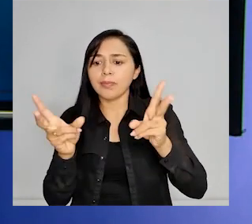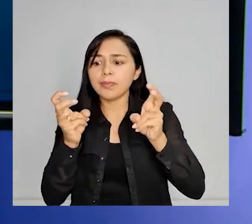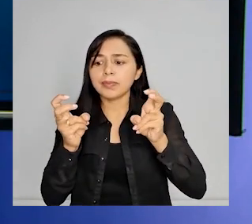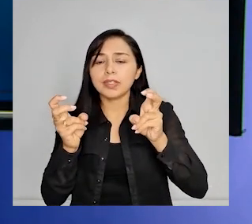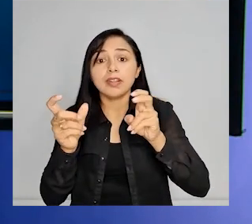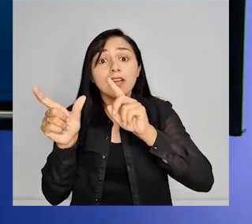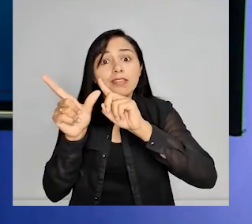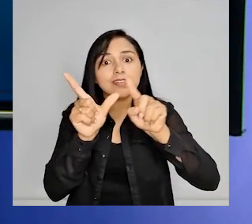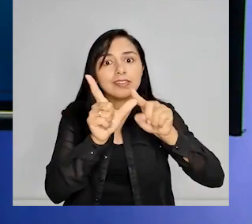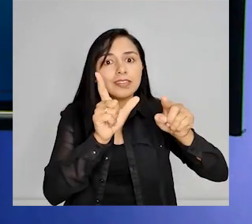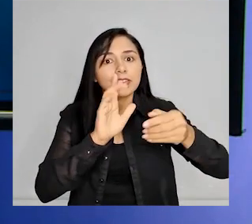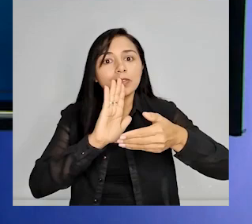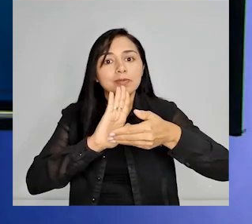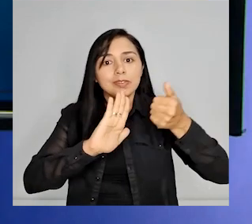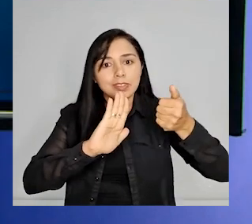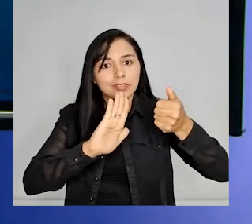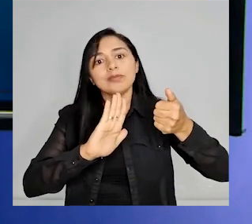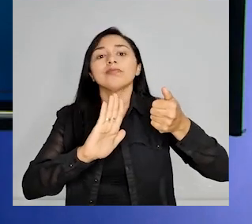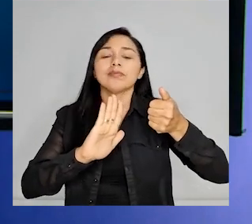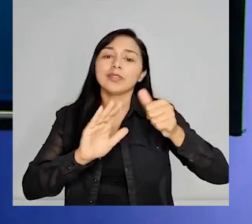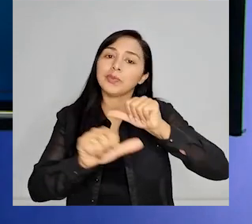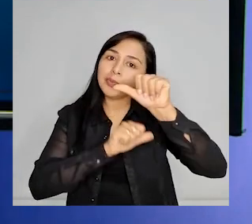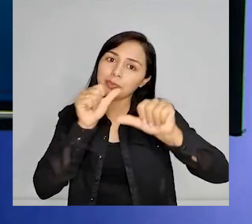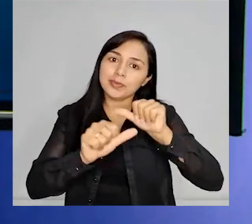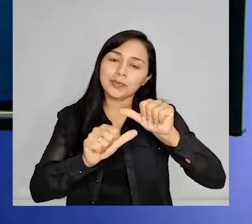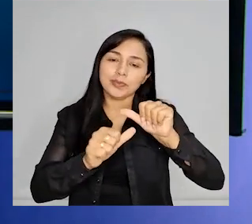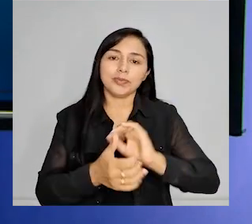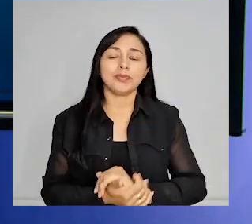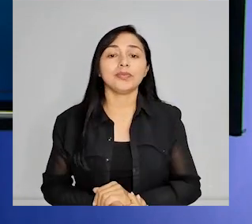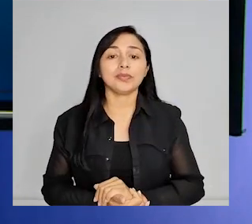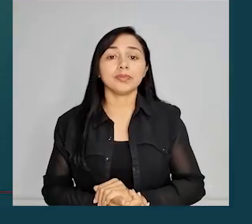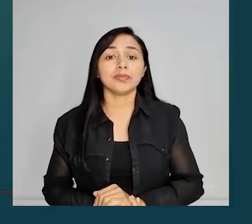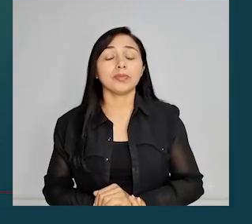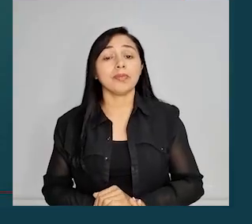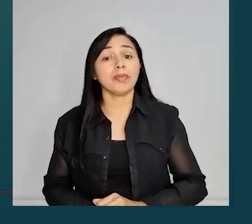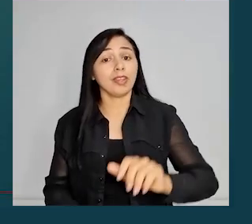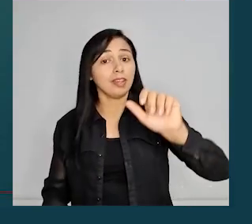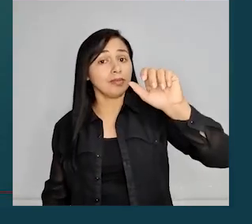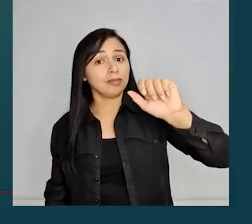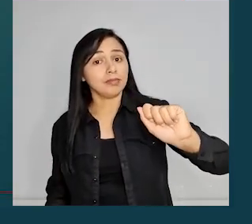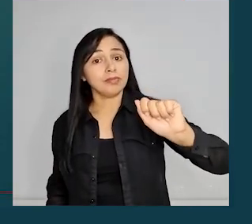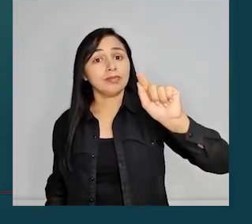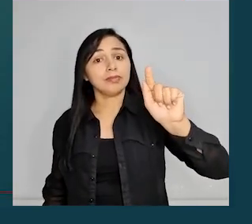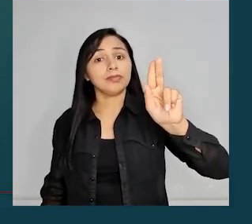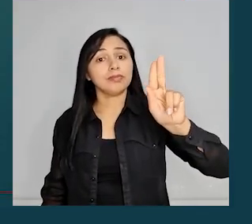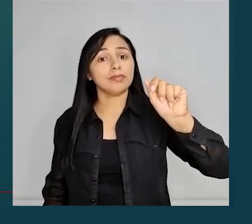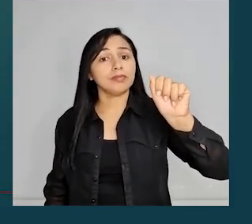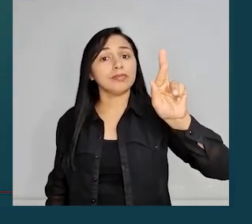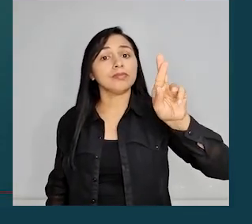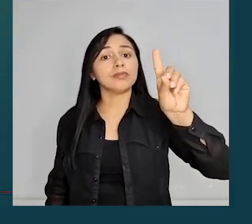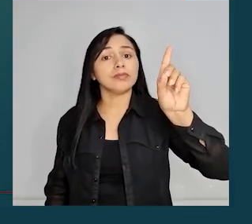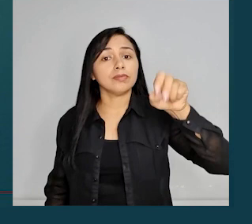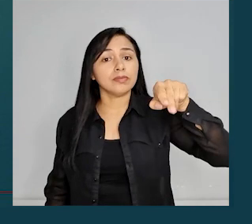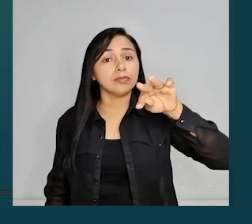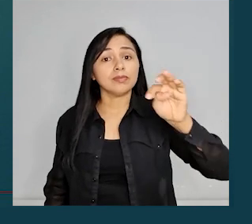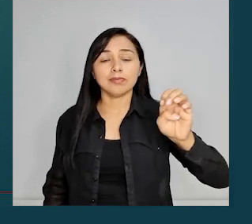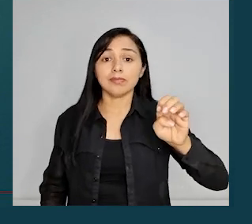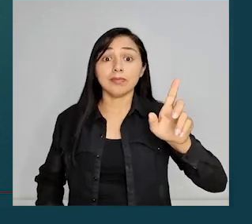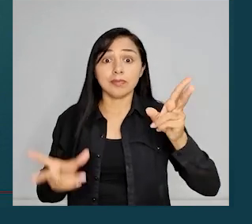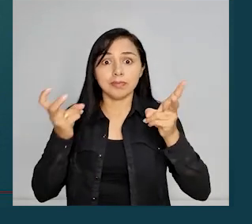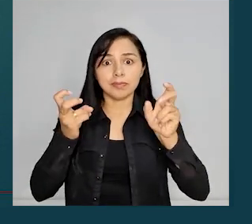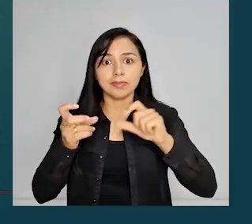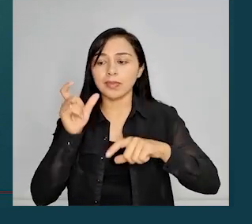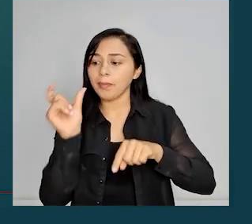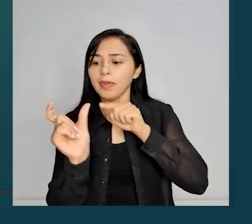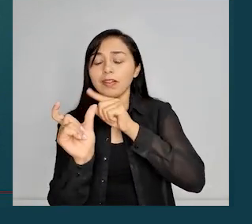uma perda de algum elemento. Aguardente, ela é composta por água mais ardente. Nessa